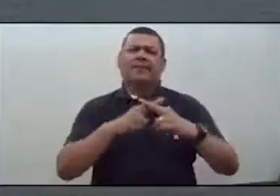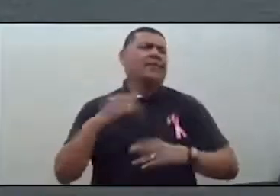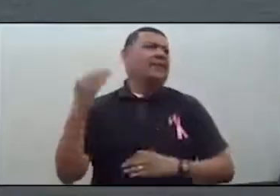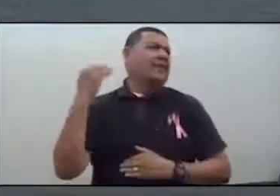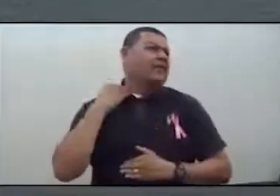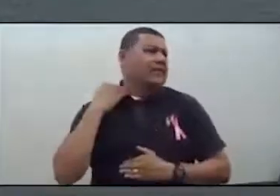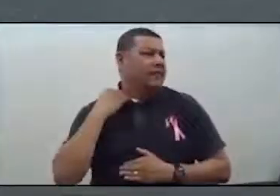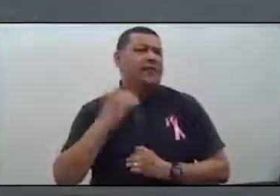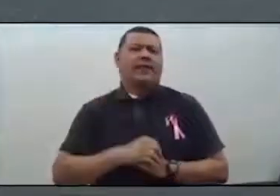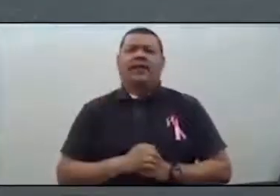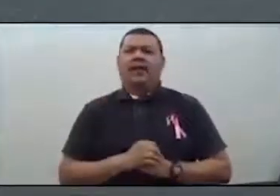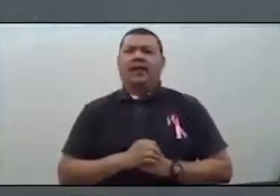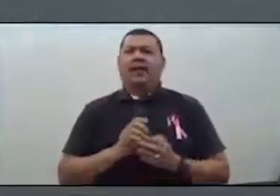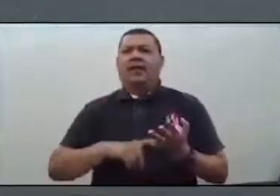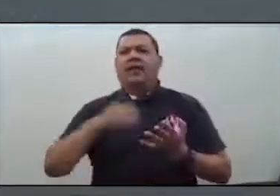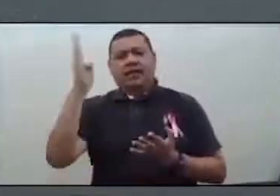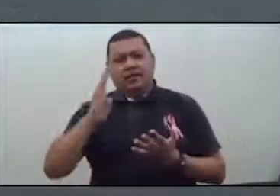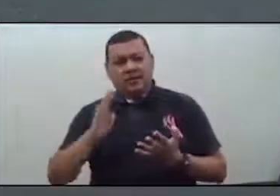Brasil,